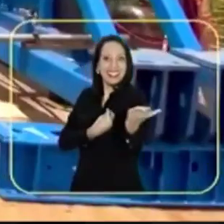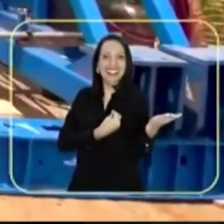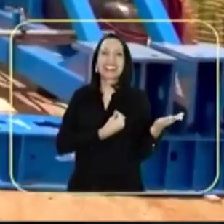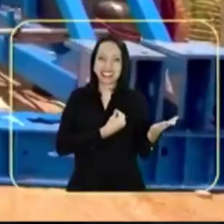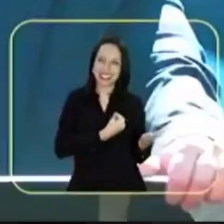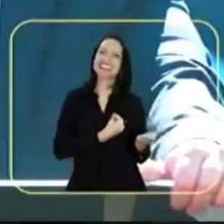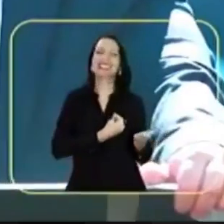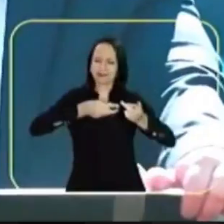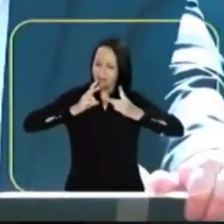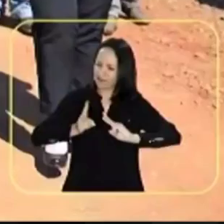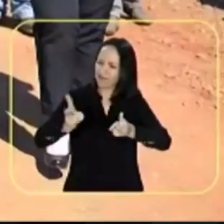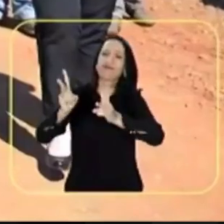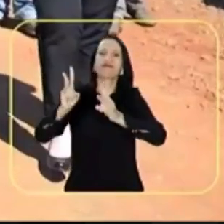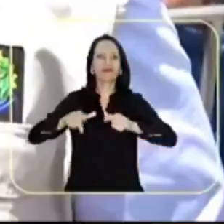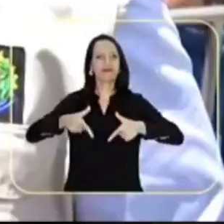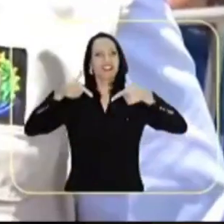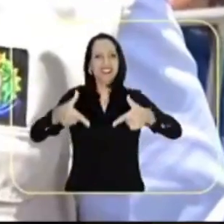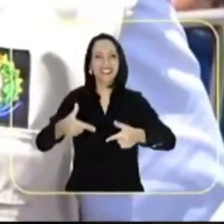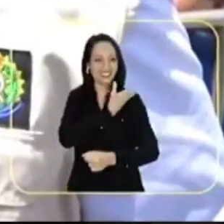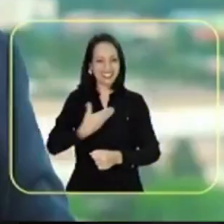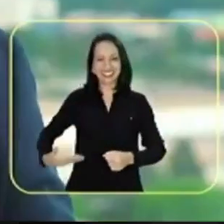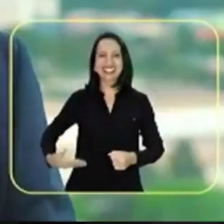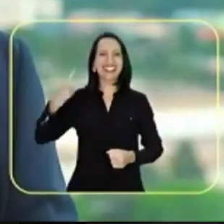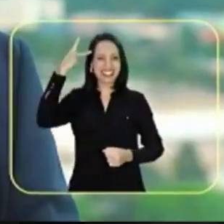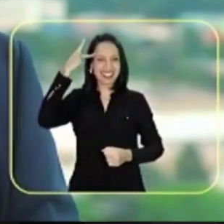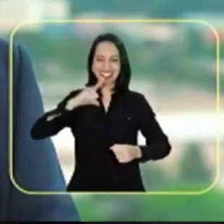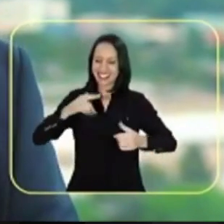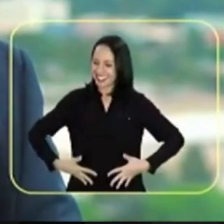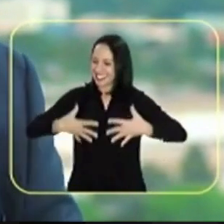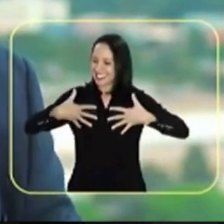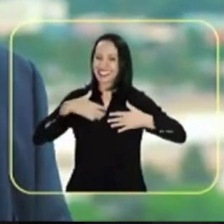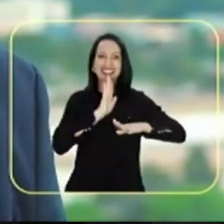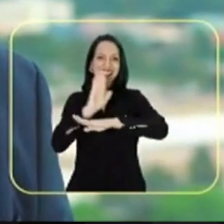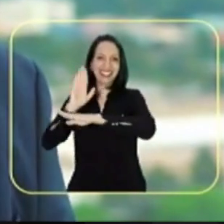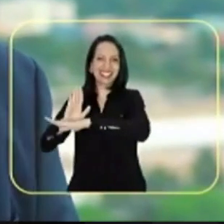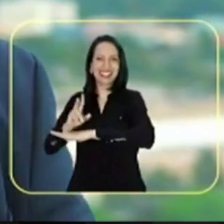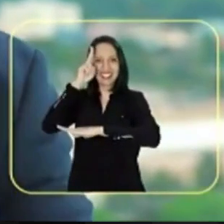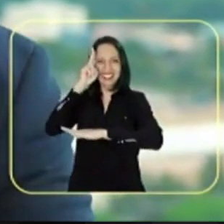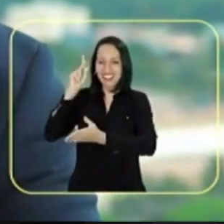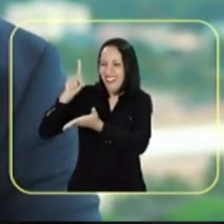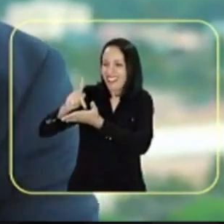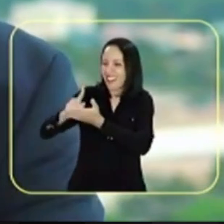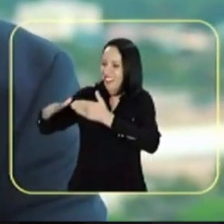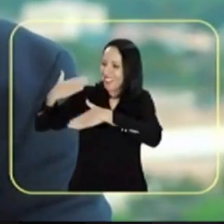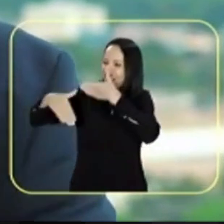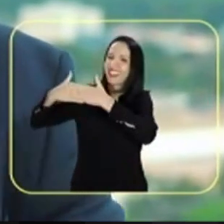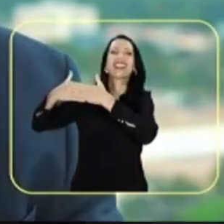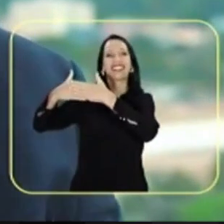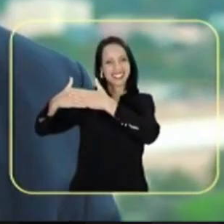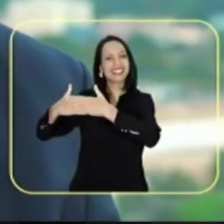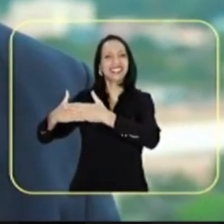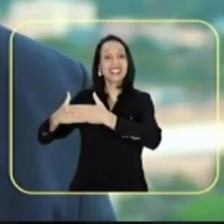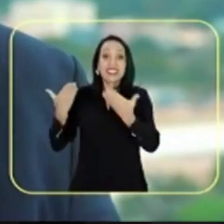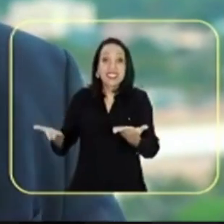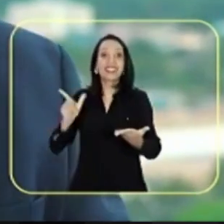vida das pessoas. E é isso que eu vou continuar fazendo. Governar São Paulo é ter a honra de contribuir com uma história de realizações